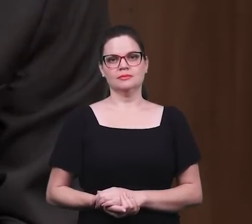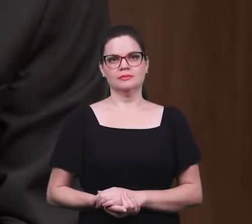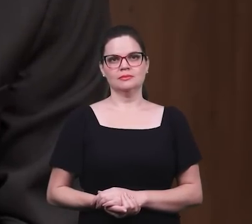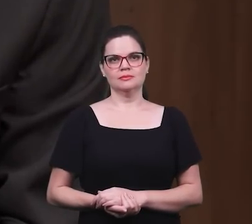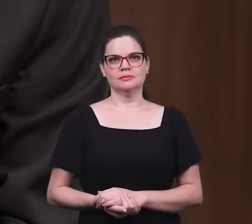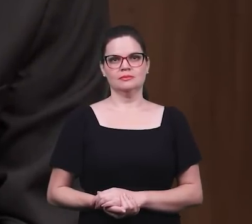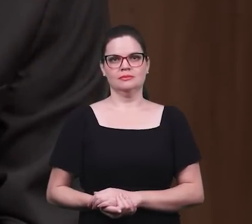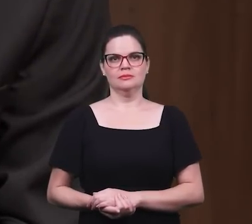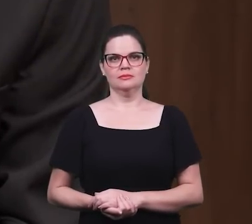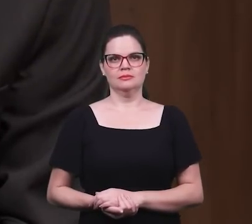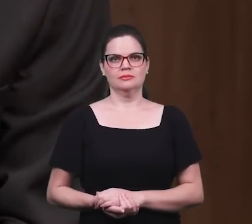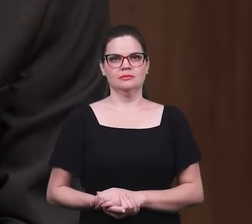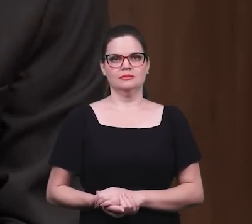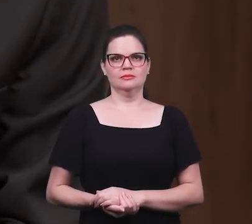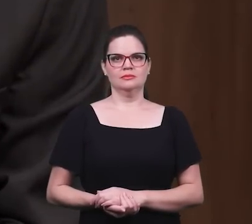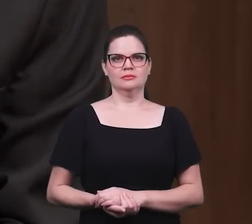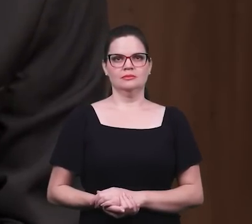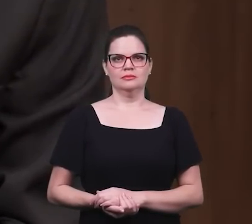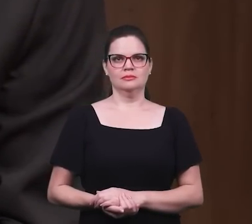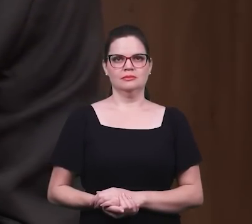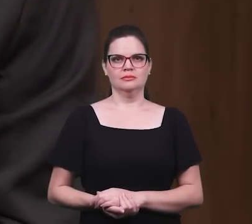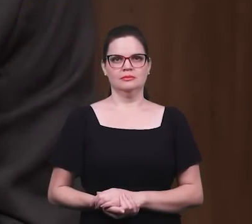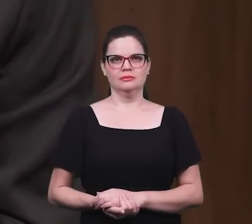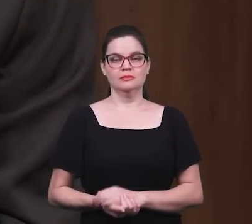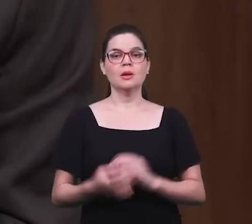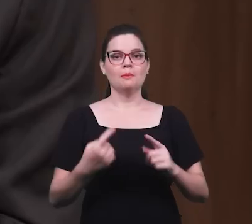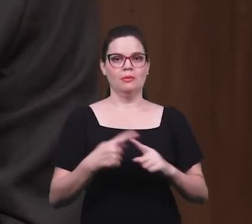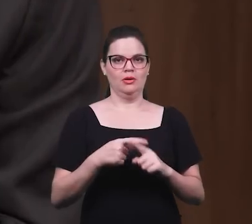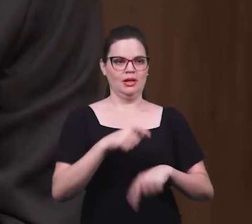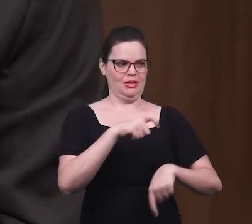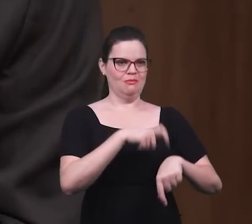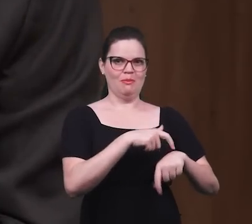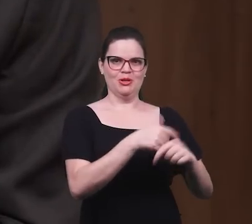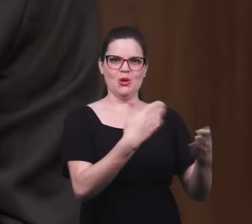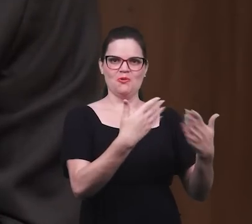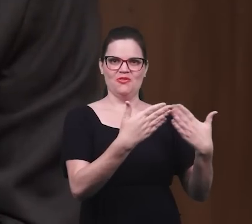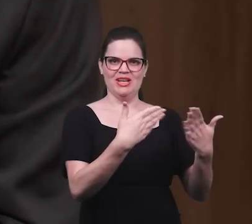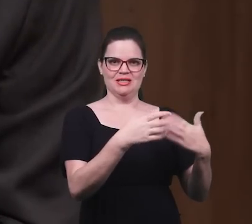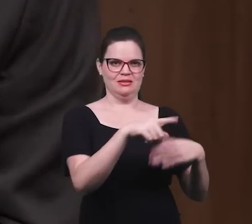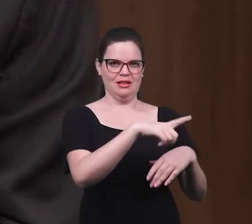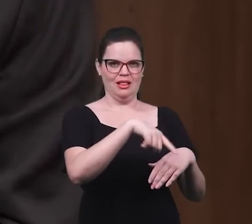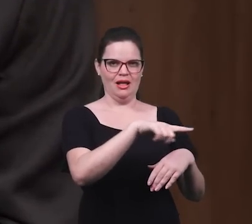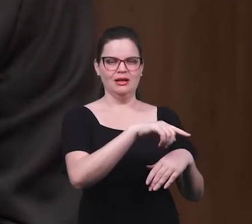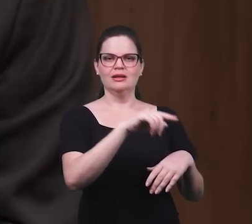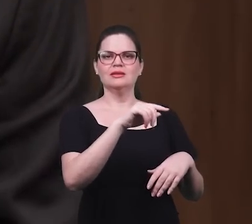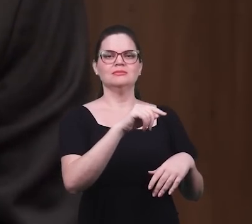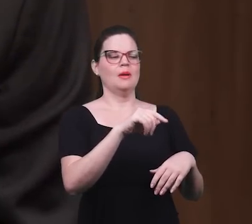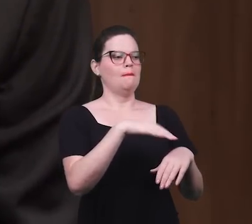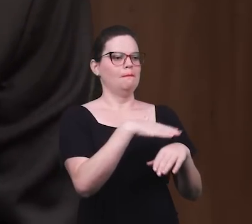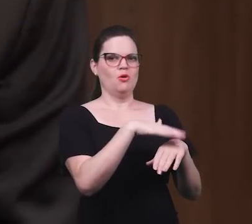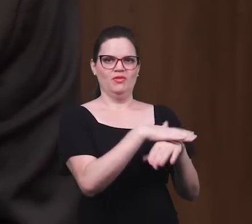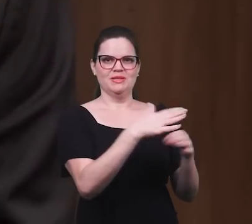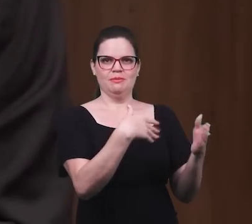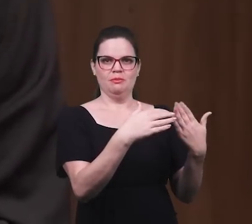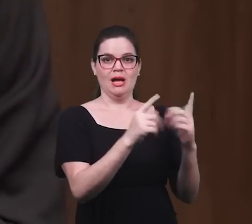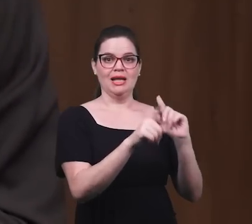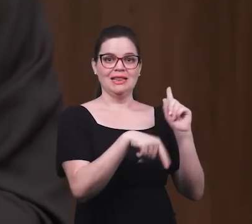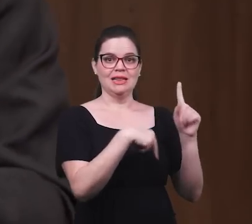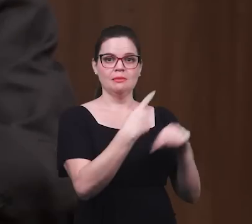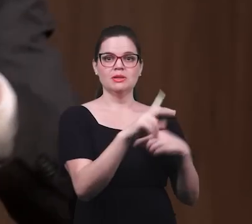que foi nesse momento que Elias fez o desafio aos 850 profetas, né?